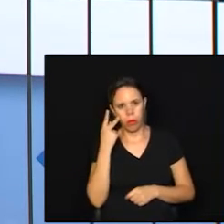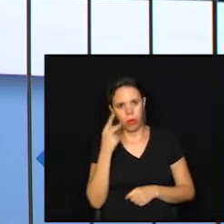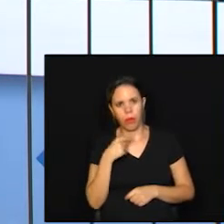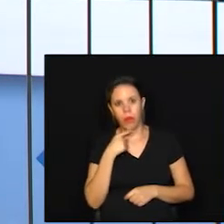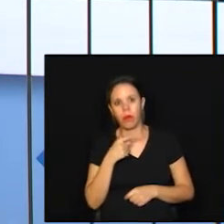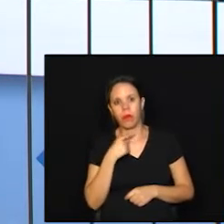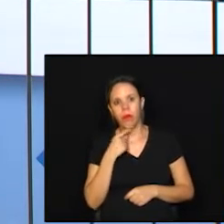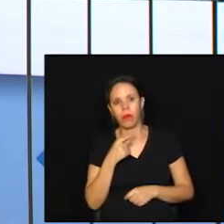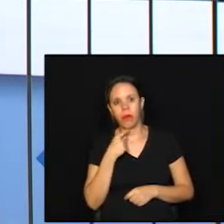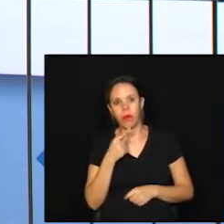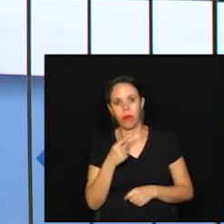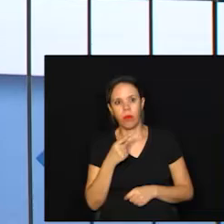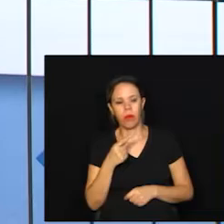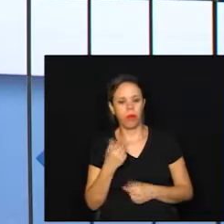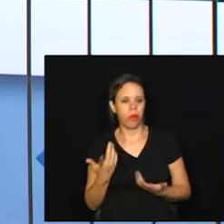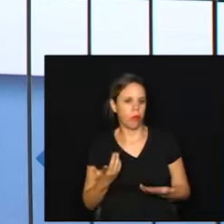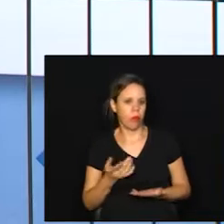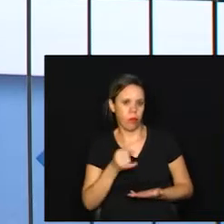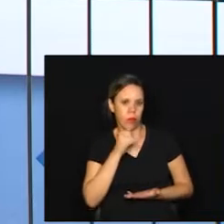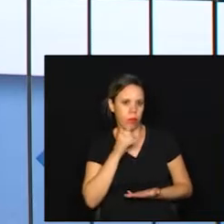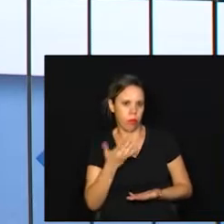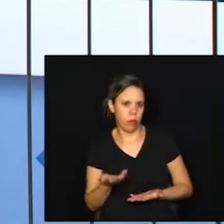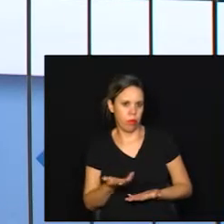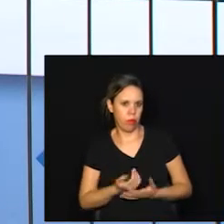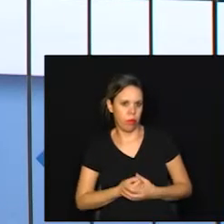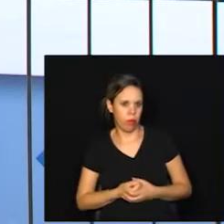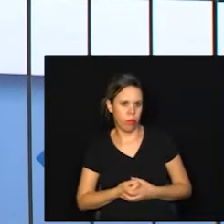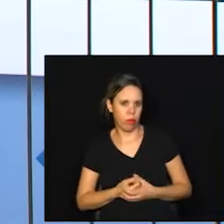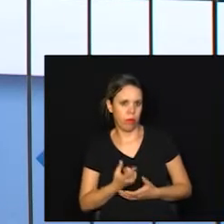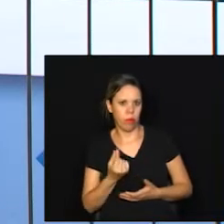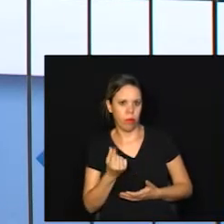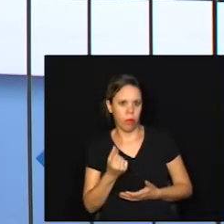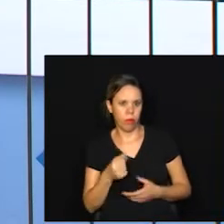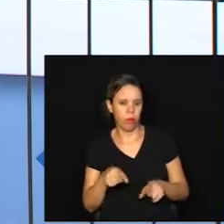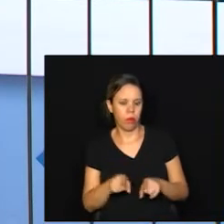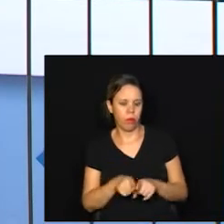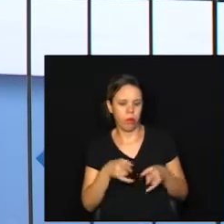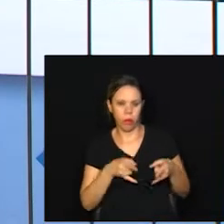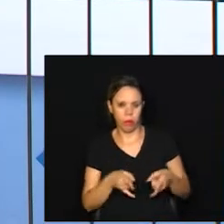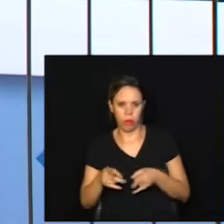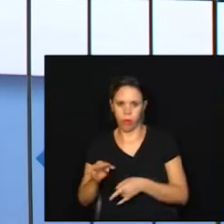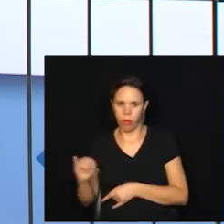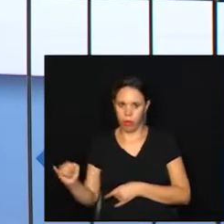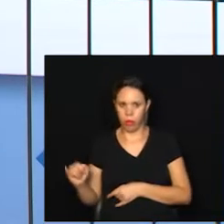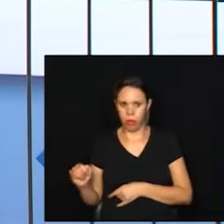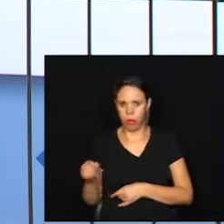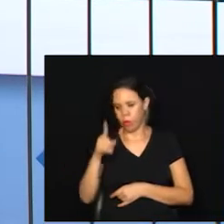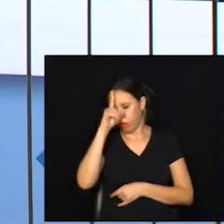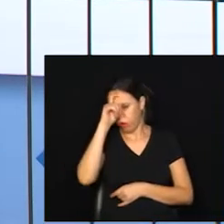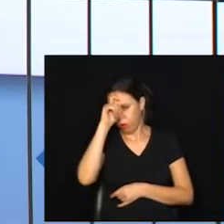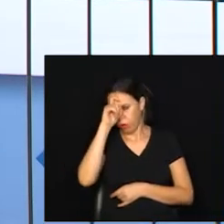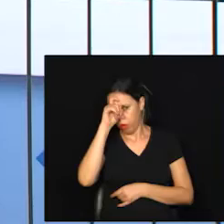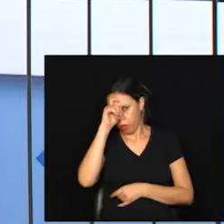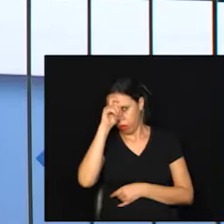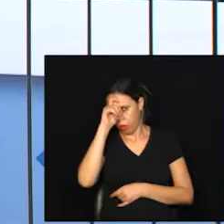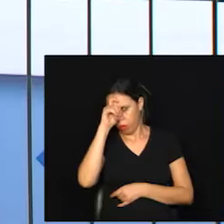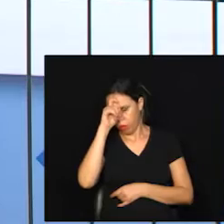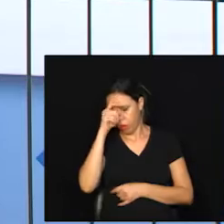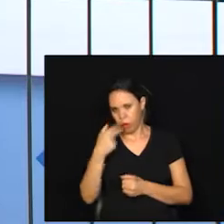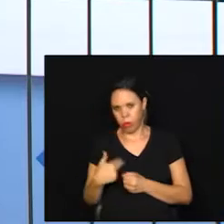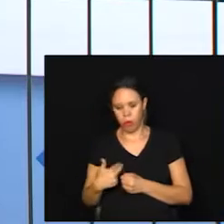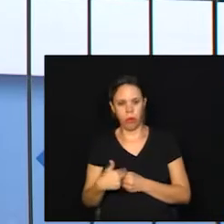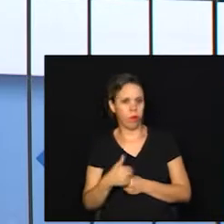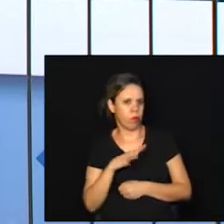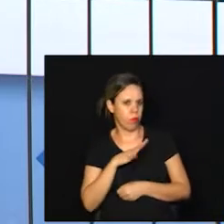questionar as ausências, por exemplo, aí de verbas e também de leitos de UTI no hospital da Unicamp.